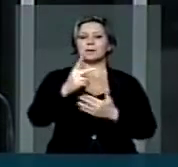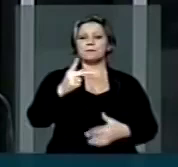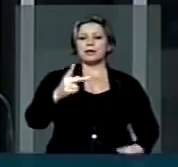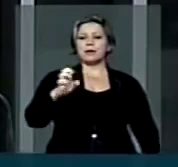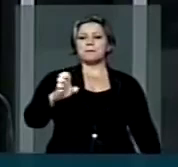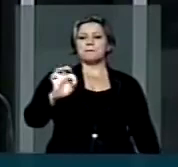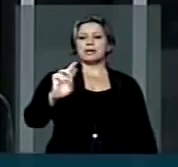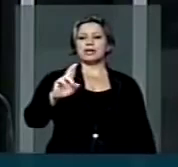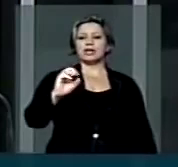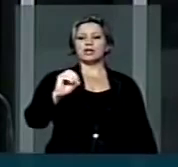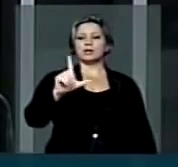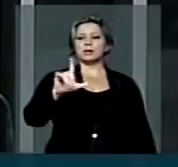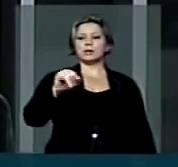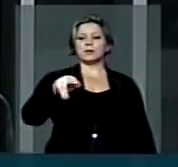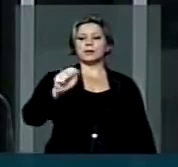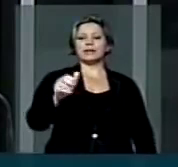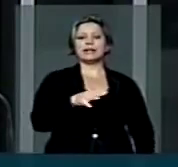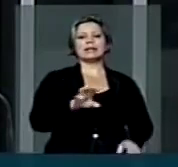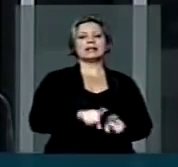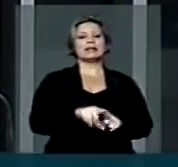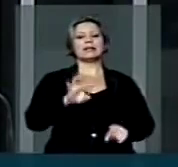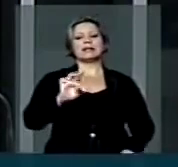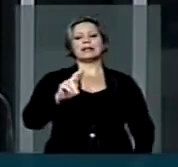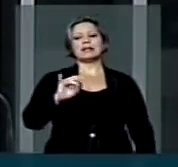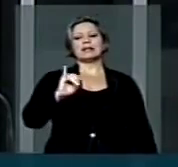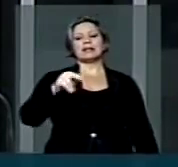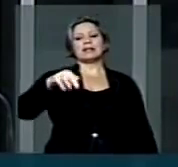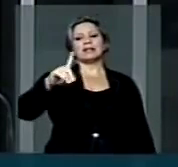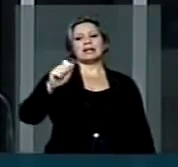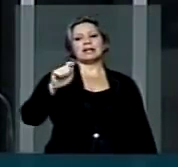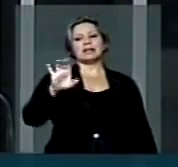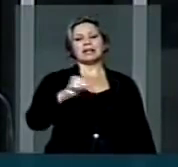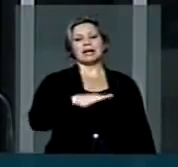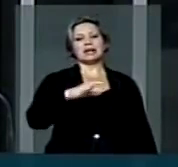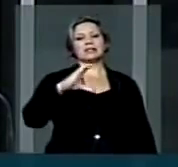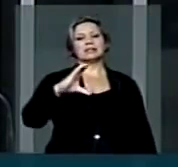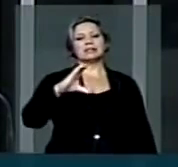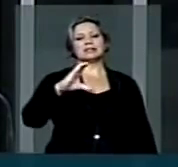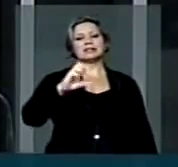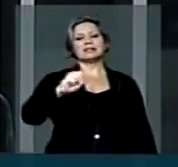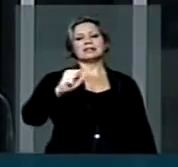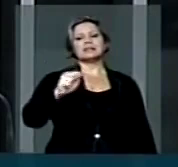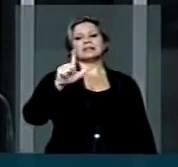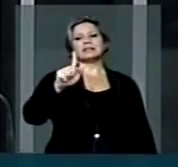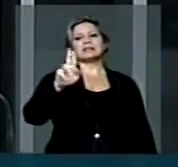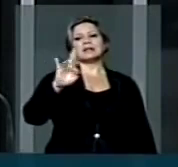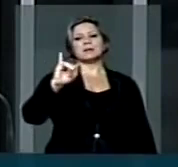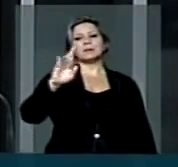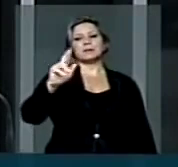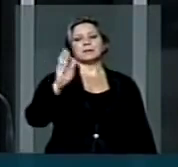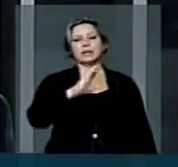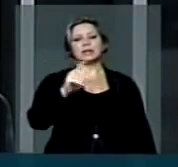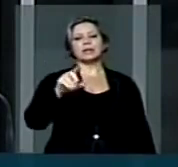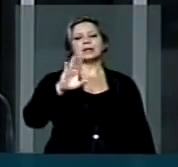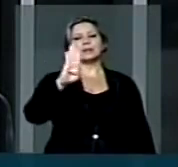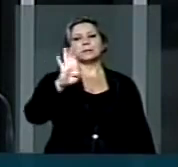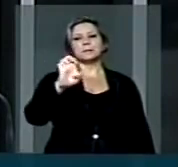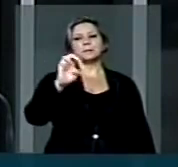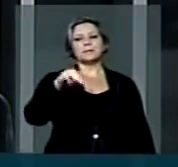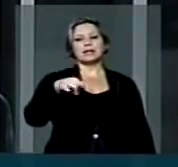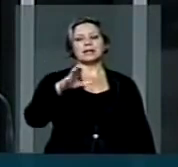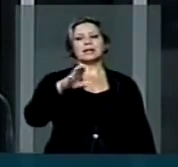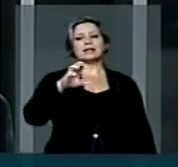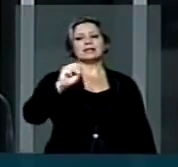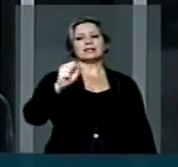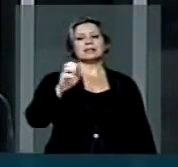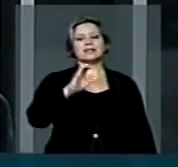vai a Trindade, grande carnaval, Salgueiro, com a bicharada do mestre Jaime, Belém do São Francisco, e foi lá,